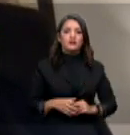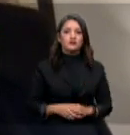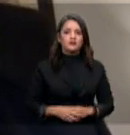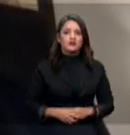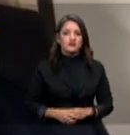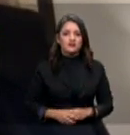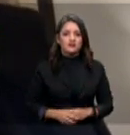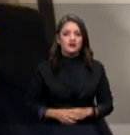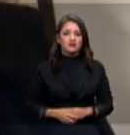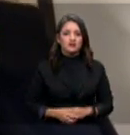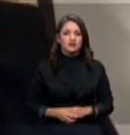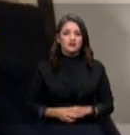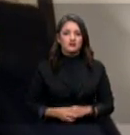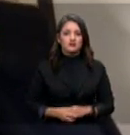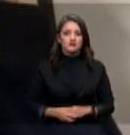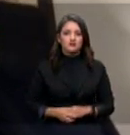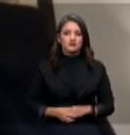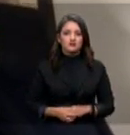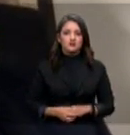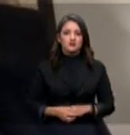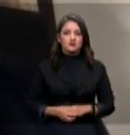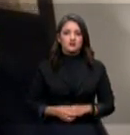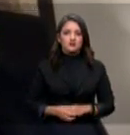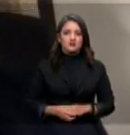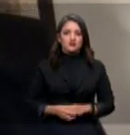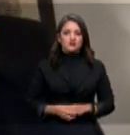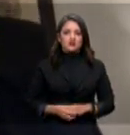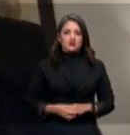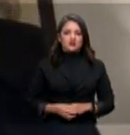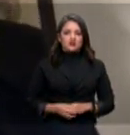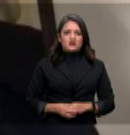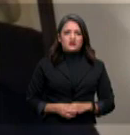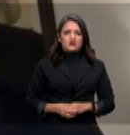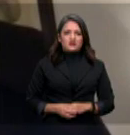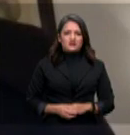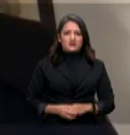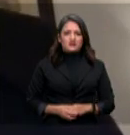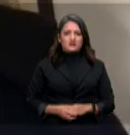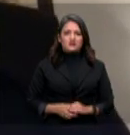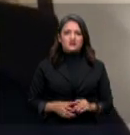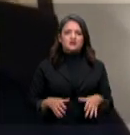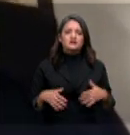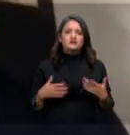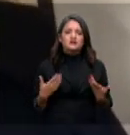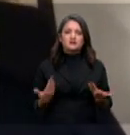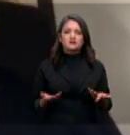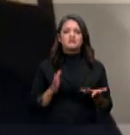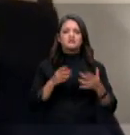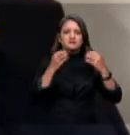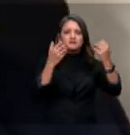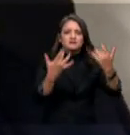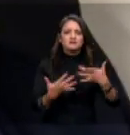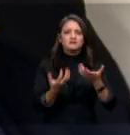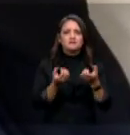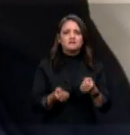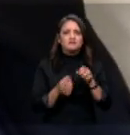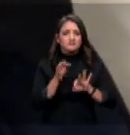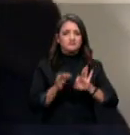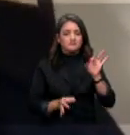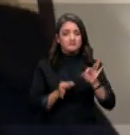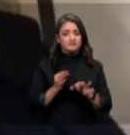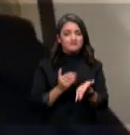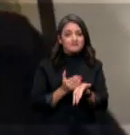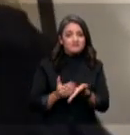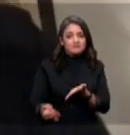Gilmar Mendes. Assim, superada a questão do conhecimento da ação, eu passo ao exame do